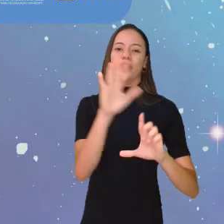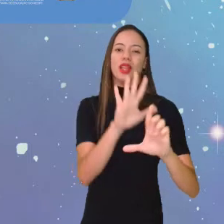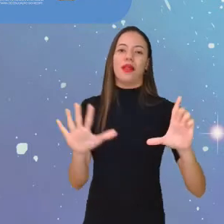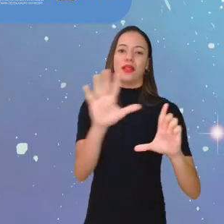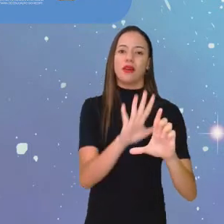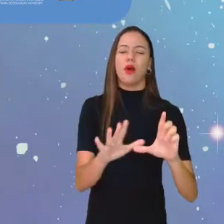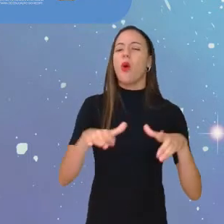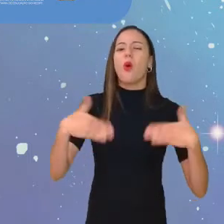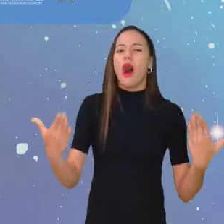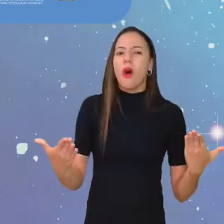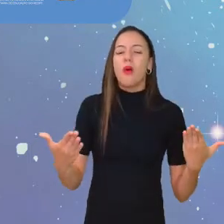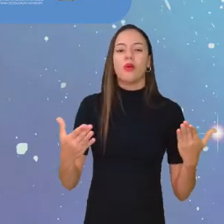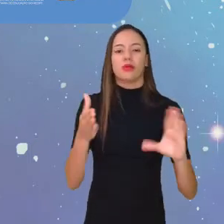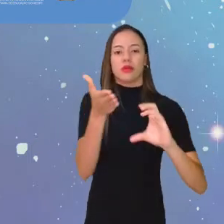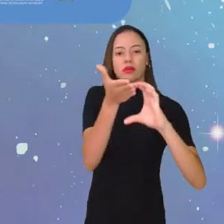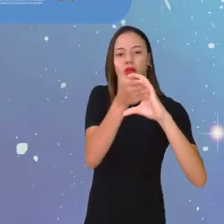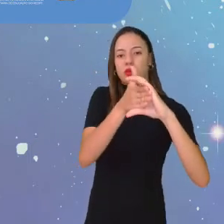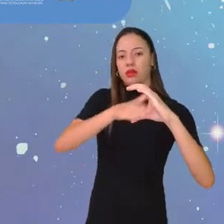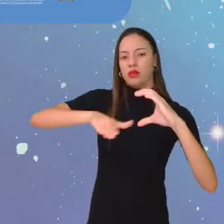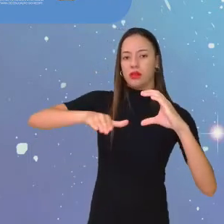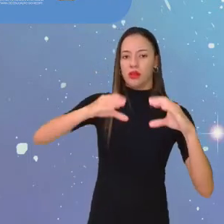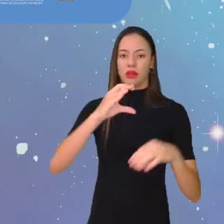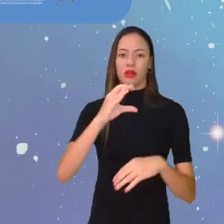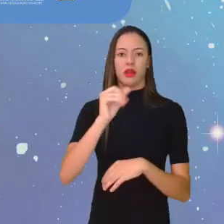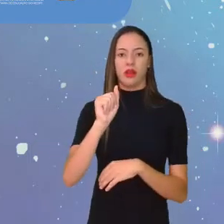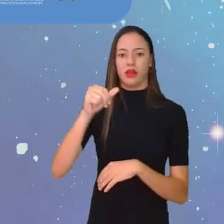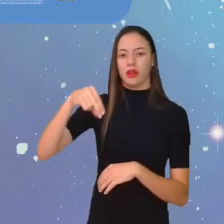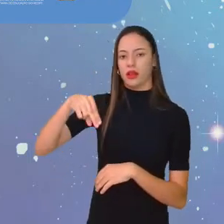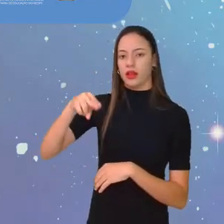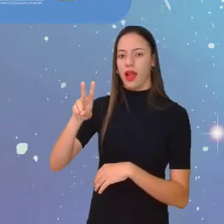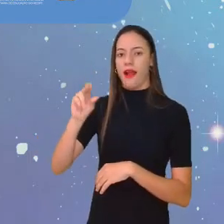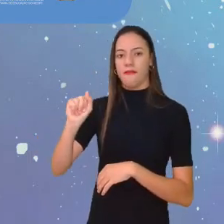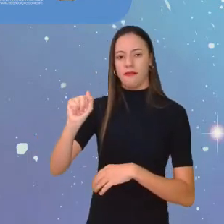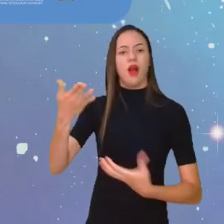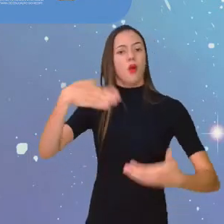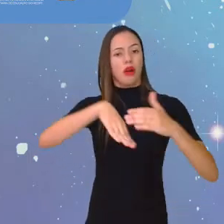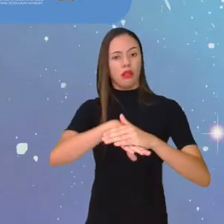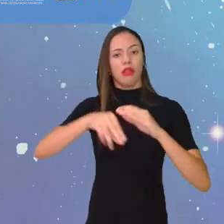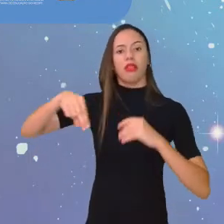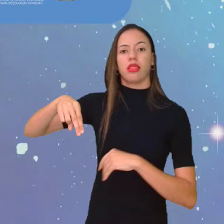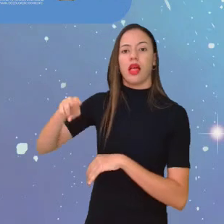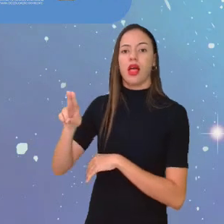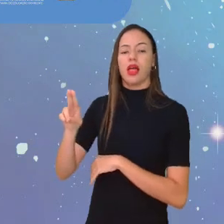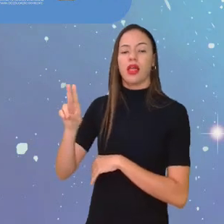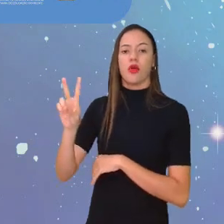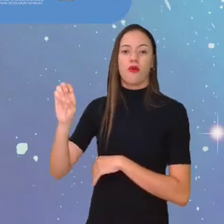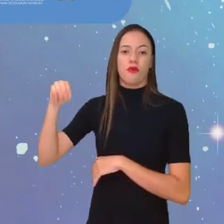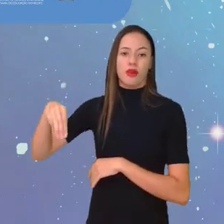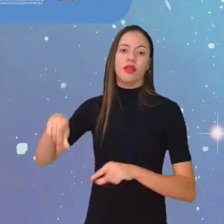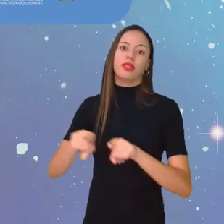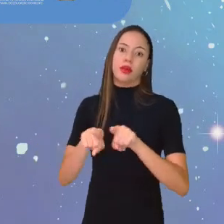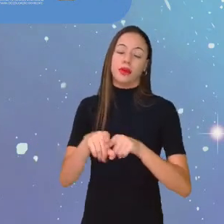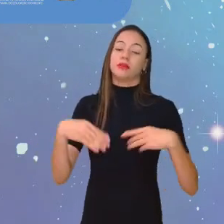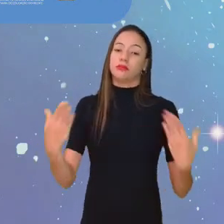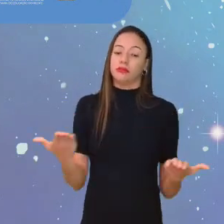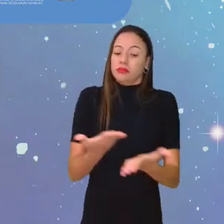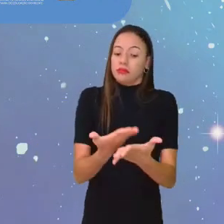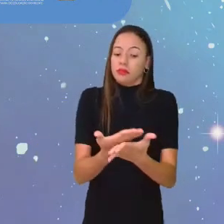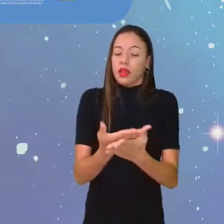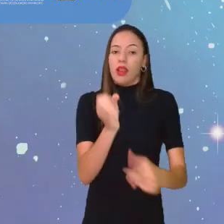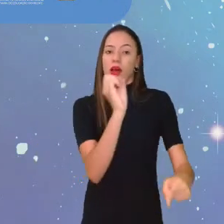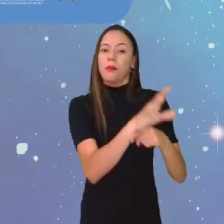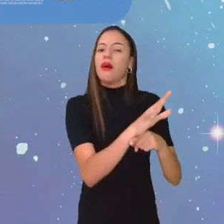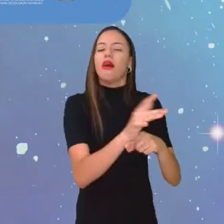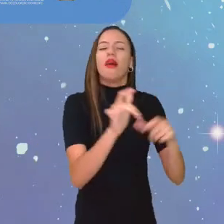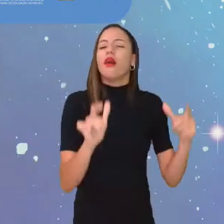nas nuvens, que é o Canva, né? Então está lá nas nuvens novamente. E essa aula, por fim, ela foi para o